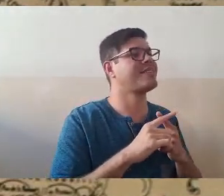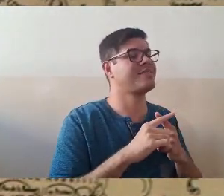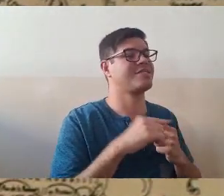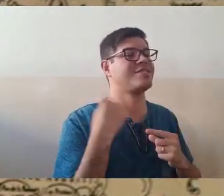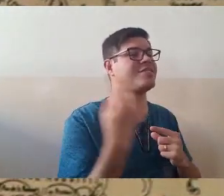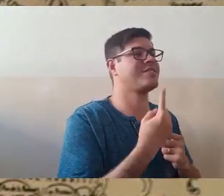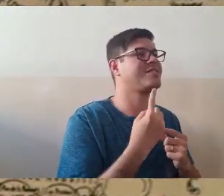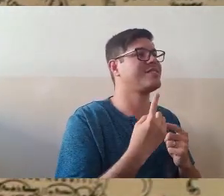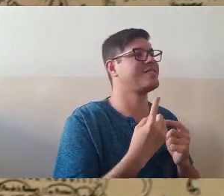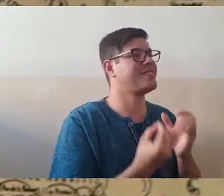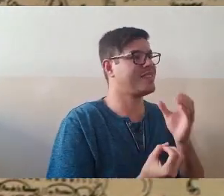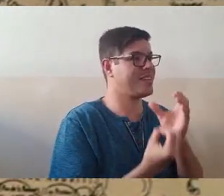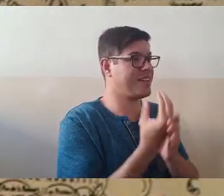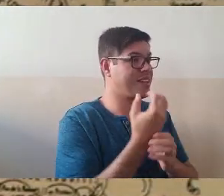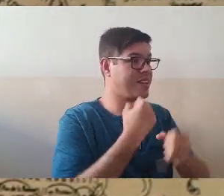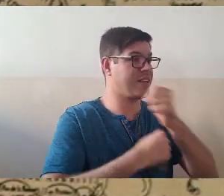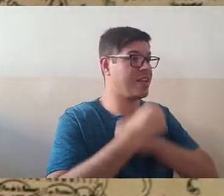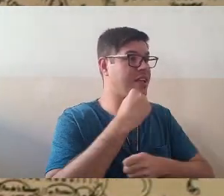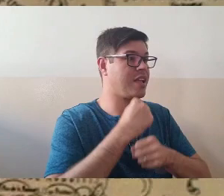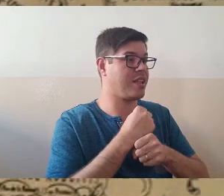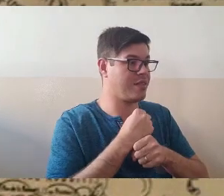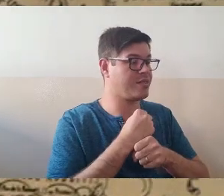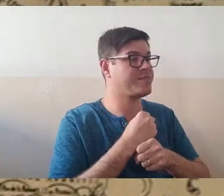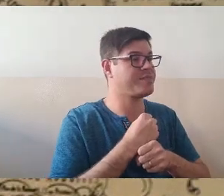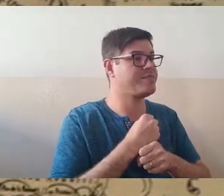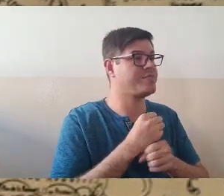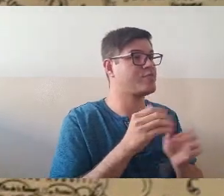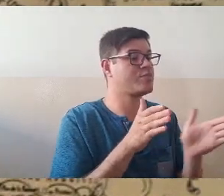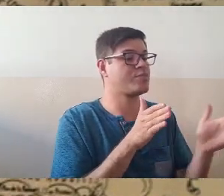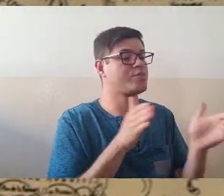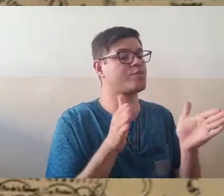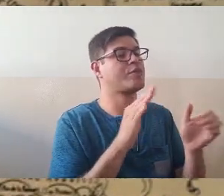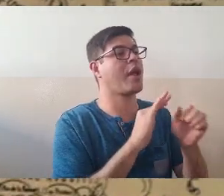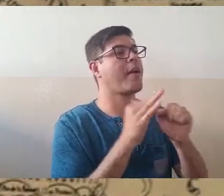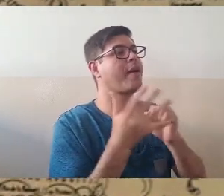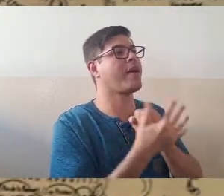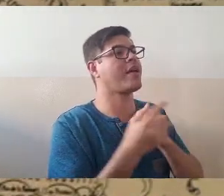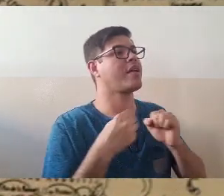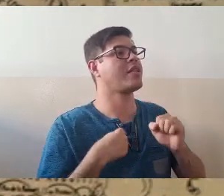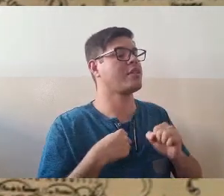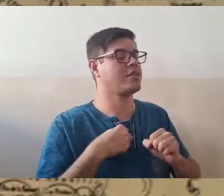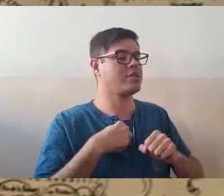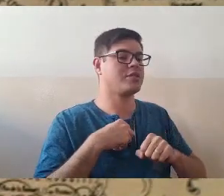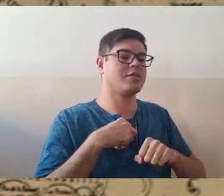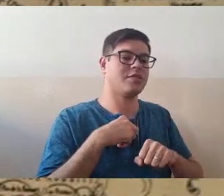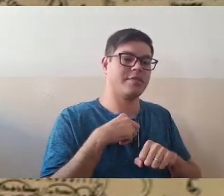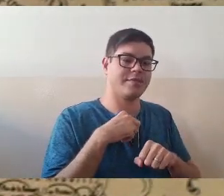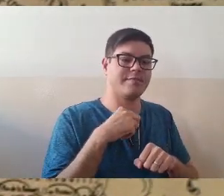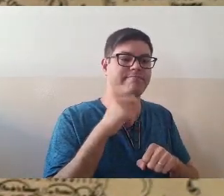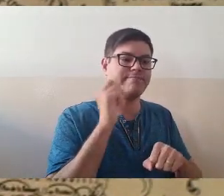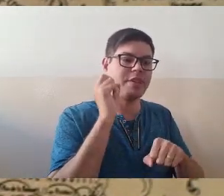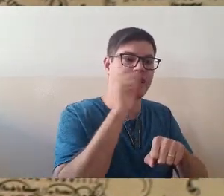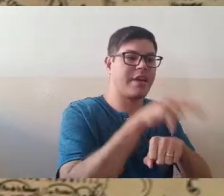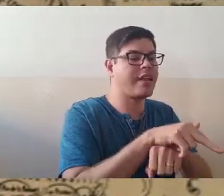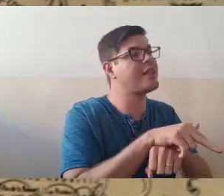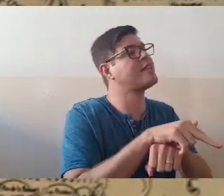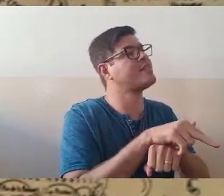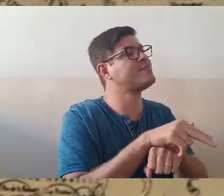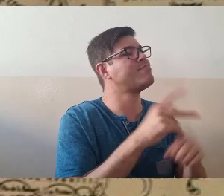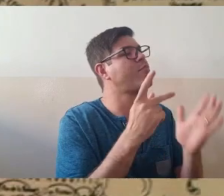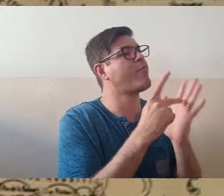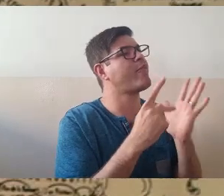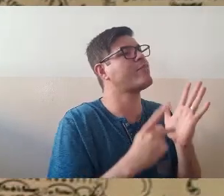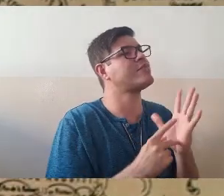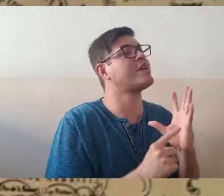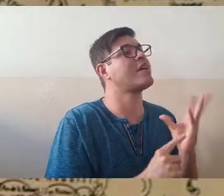criamos o ano passado. E nós, durante a pandemia, debruçamos em cima dessa ideia, que é o credenciamento de projetos artísticos. Lá